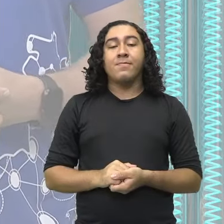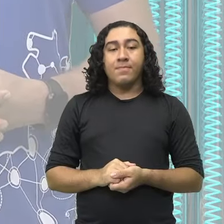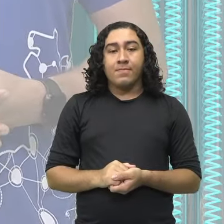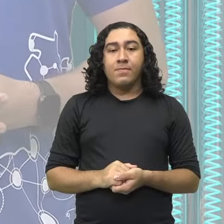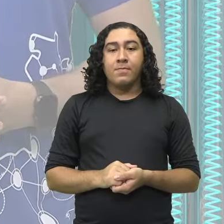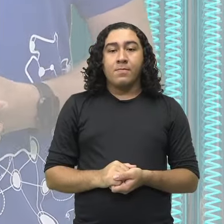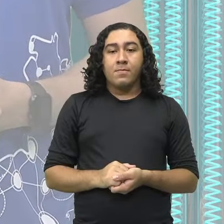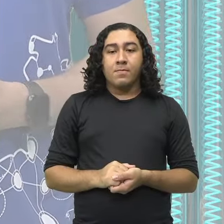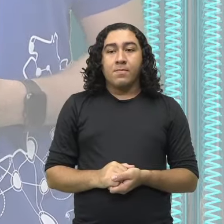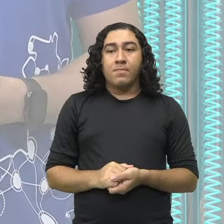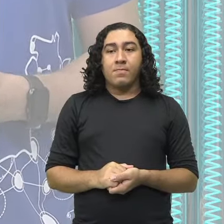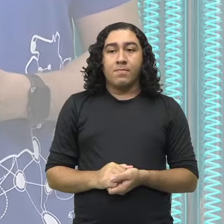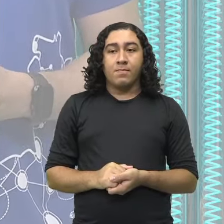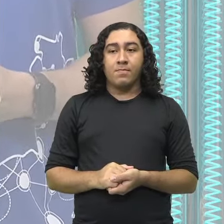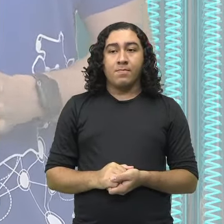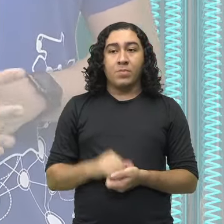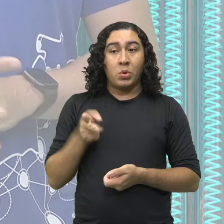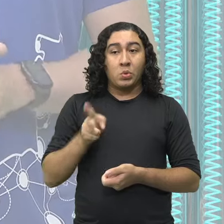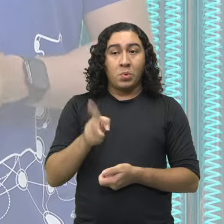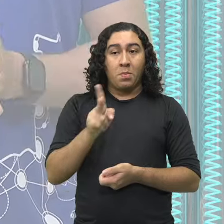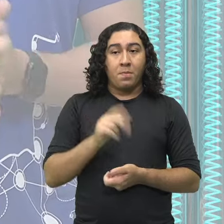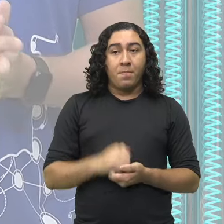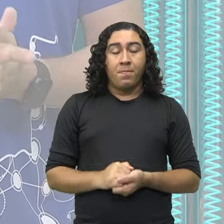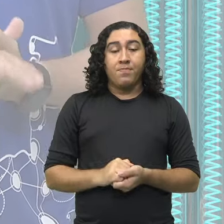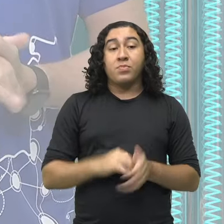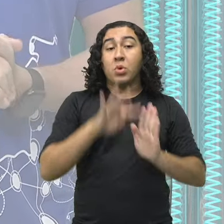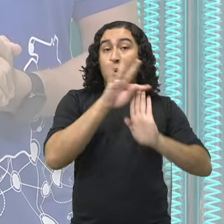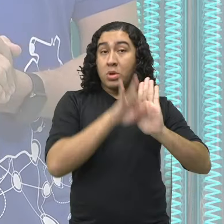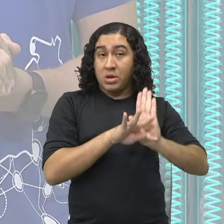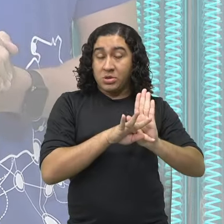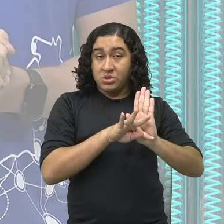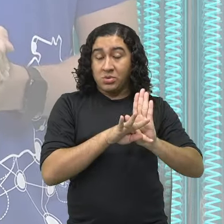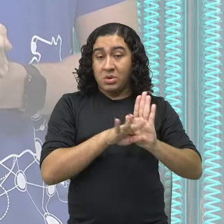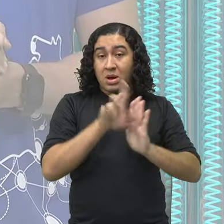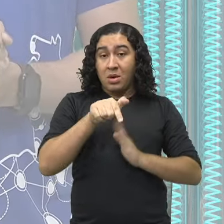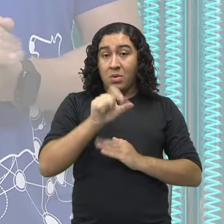bom? Vamos continuar. O texto que nós lemos